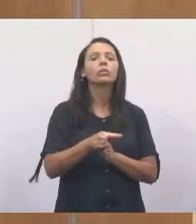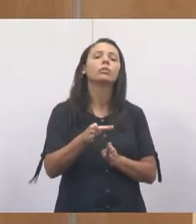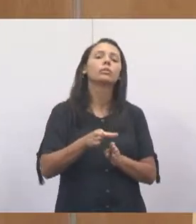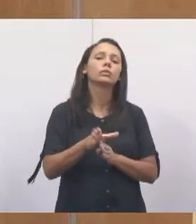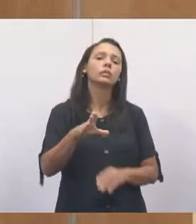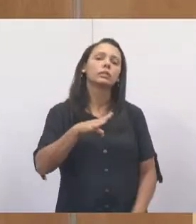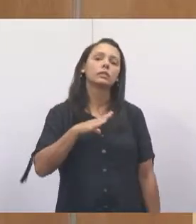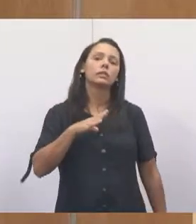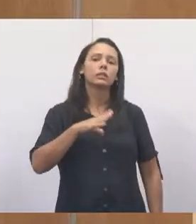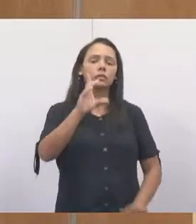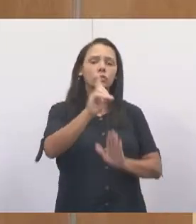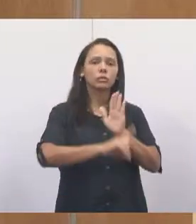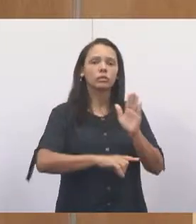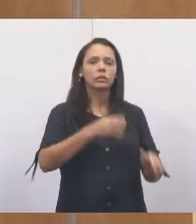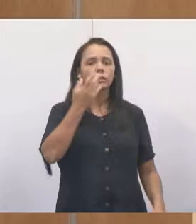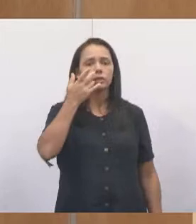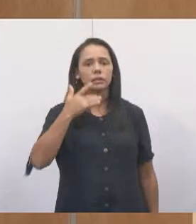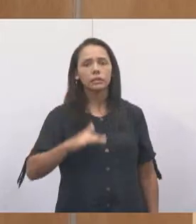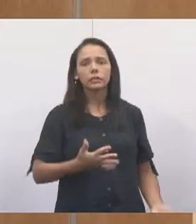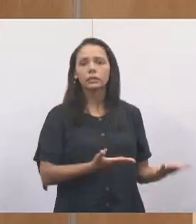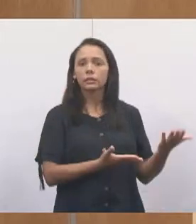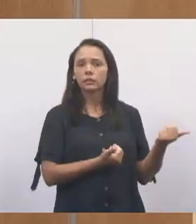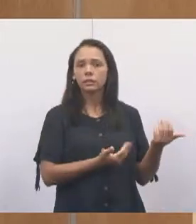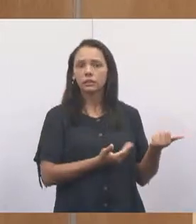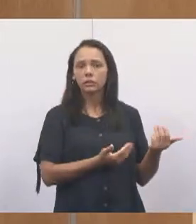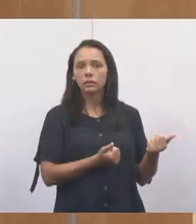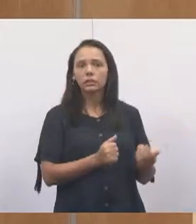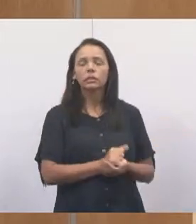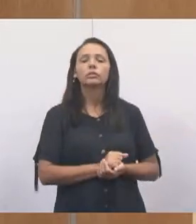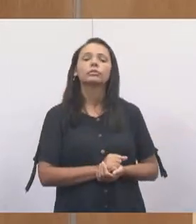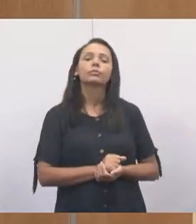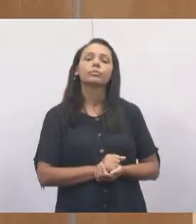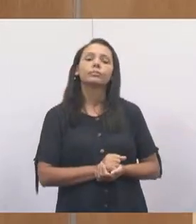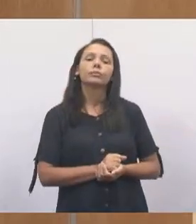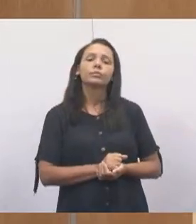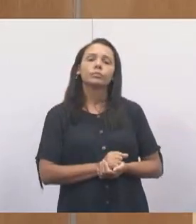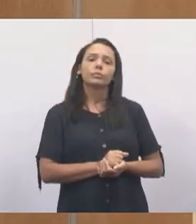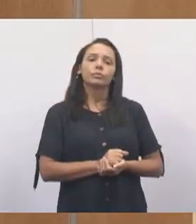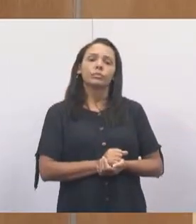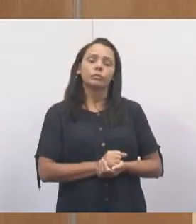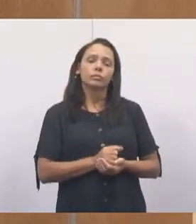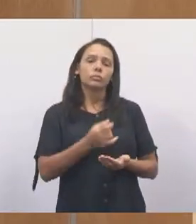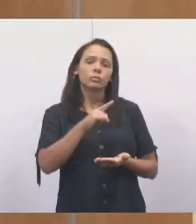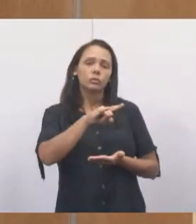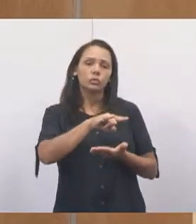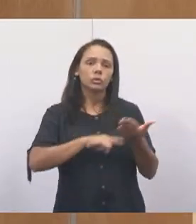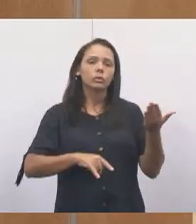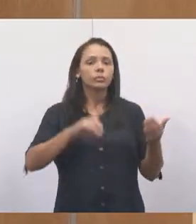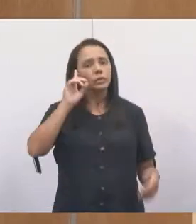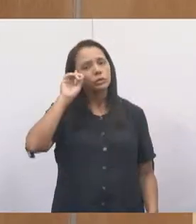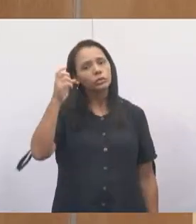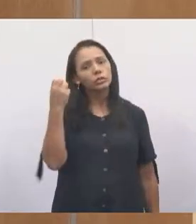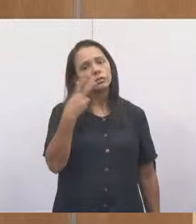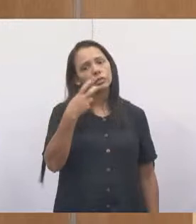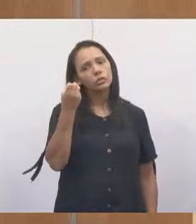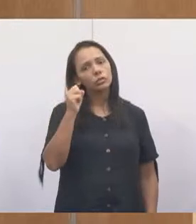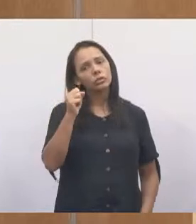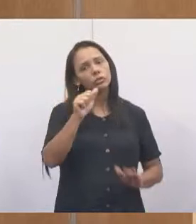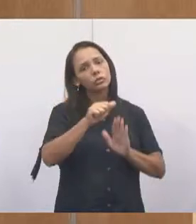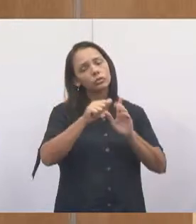do Adolescente, que estabeleceu que, em documentos do dia 28 de dezembro de